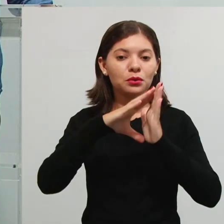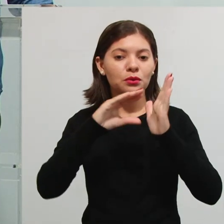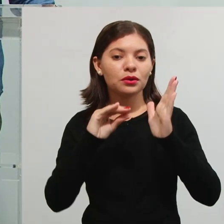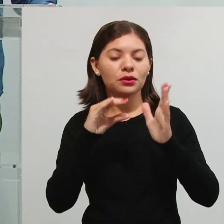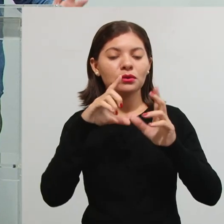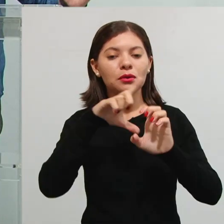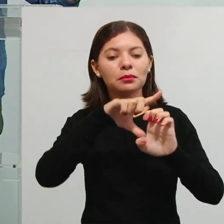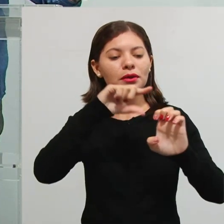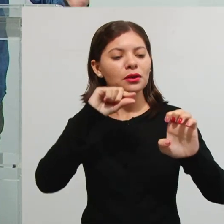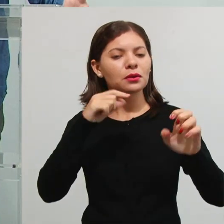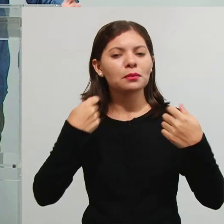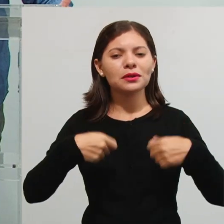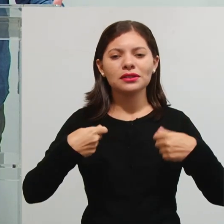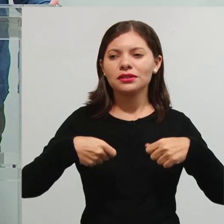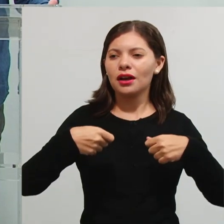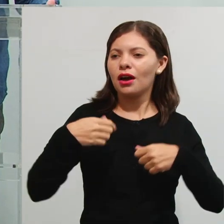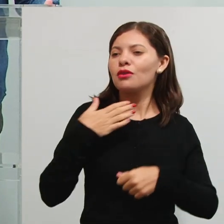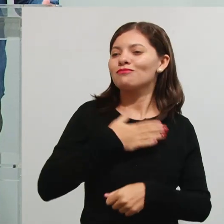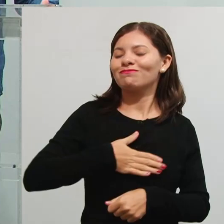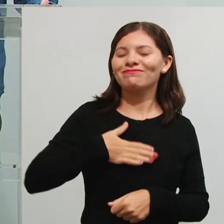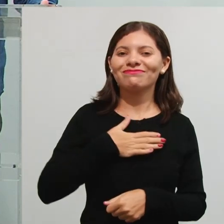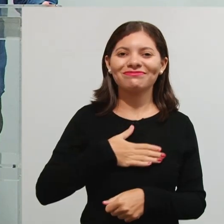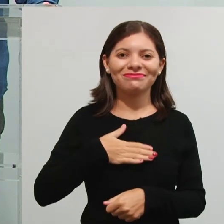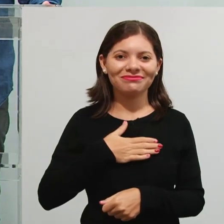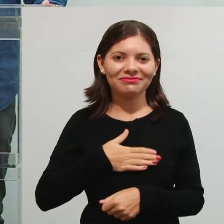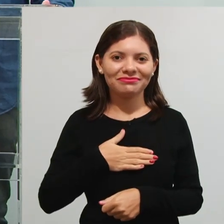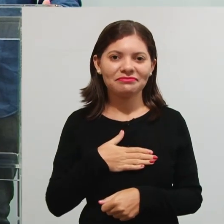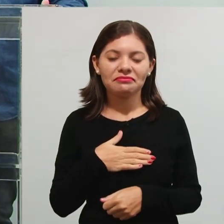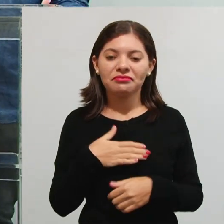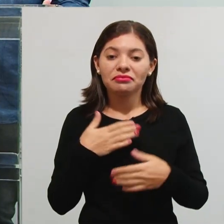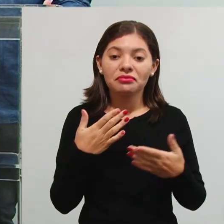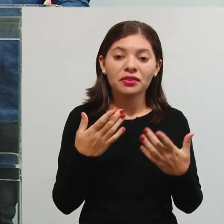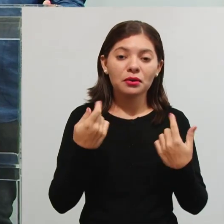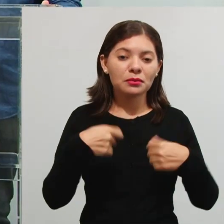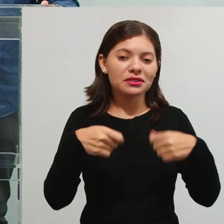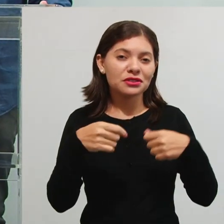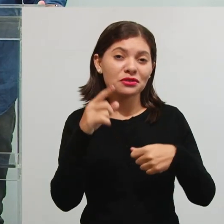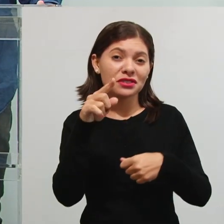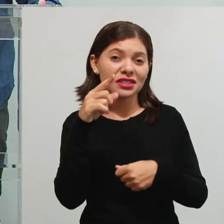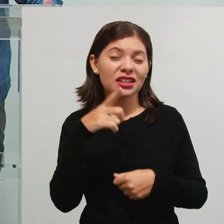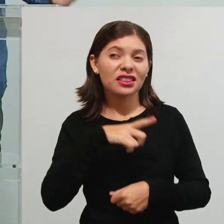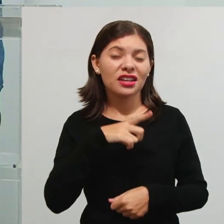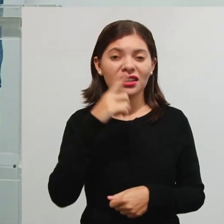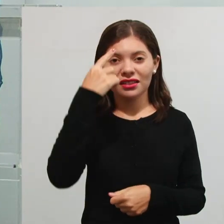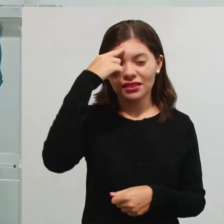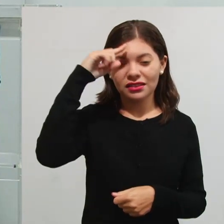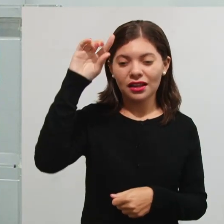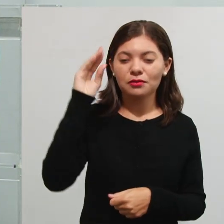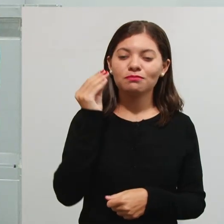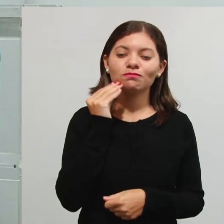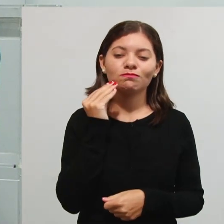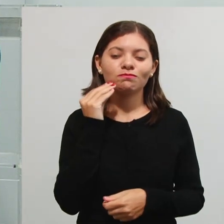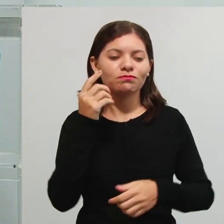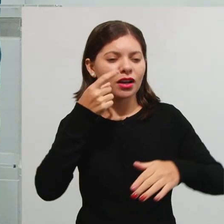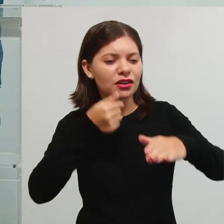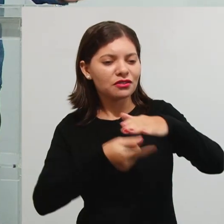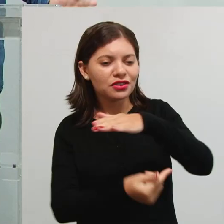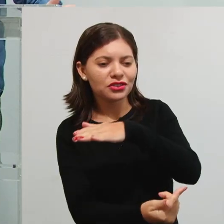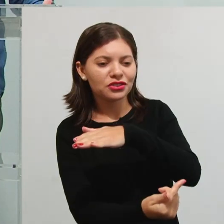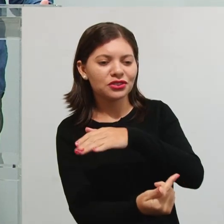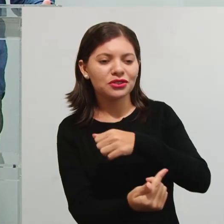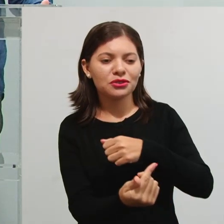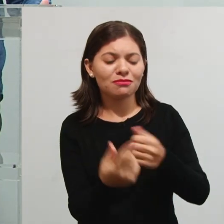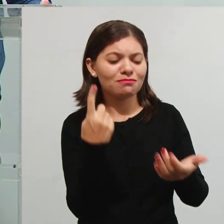o empreendedor ele tem que ter paixão por aquele negócio. Então não adianta nada você ter uma ideia, ter uma oportunidade, investir, mas não